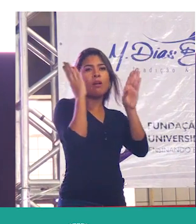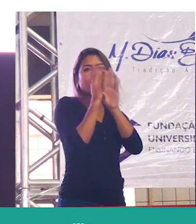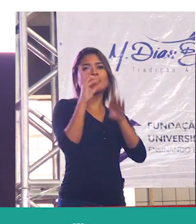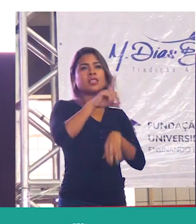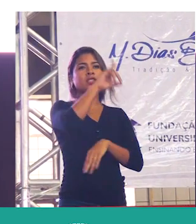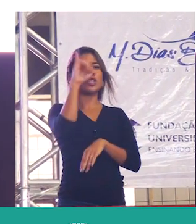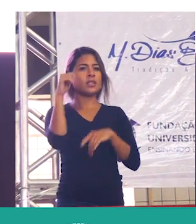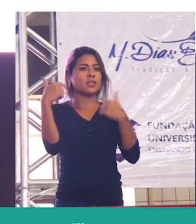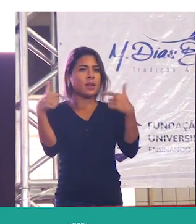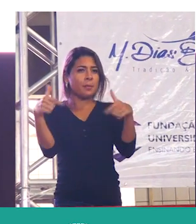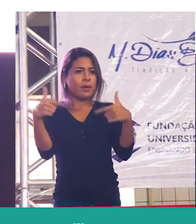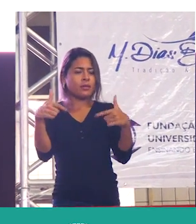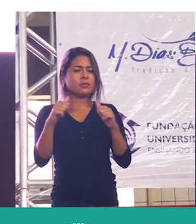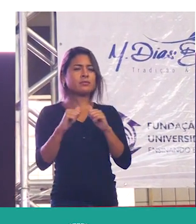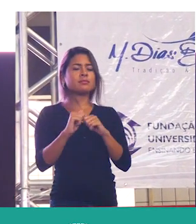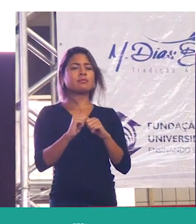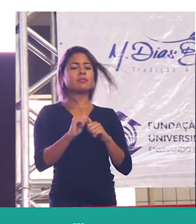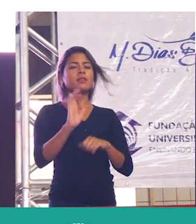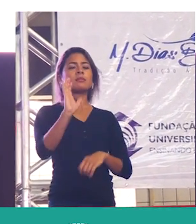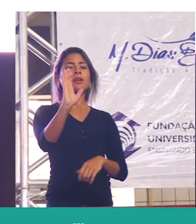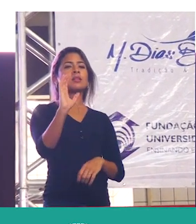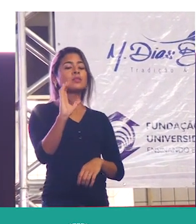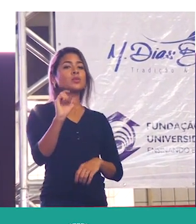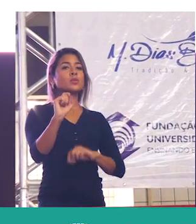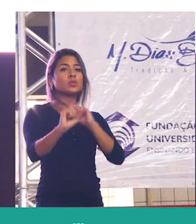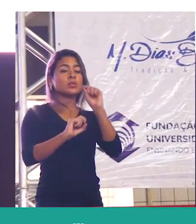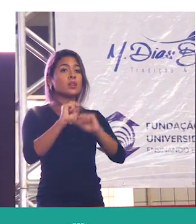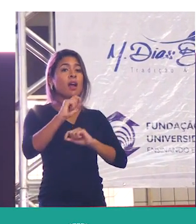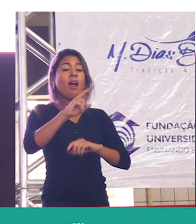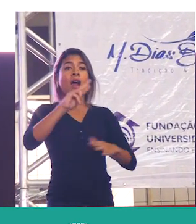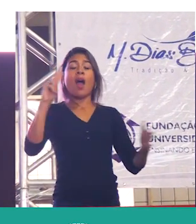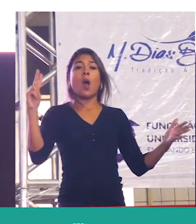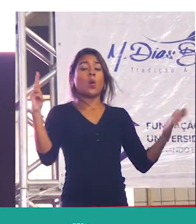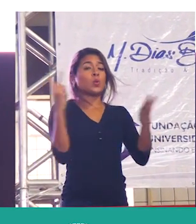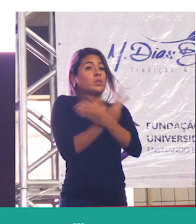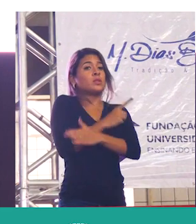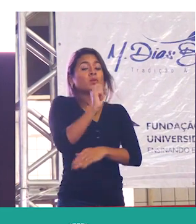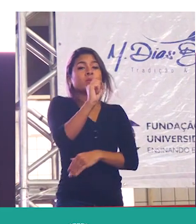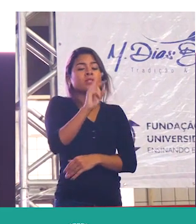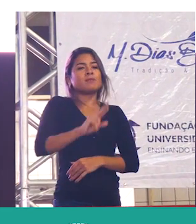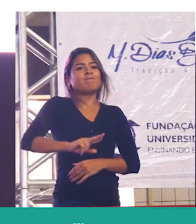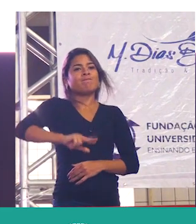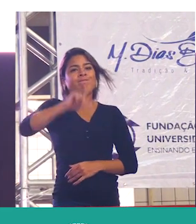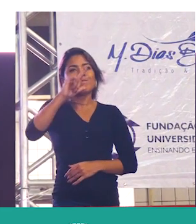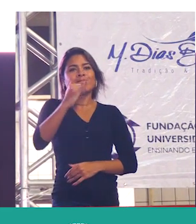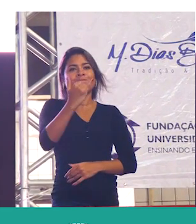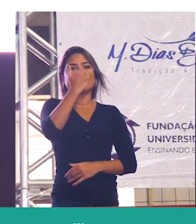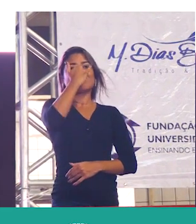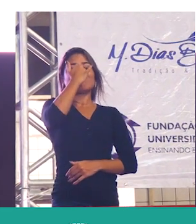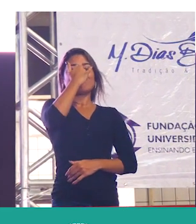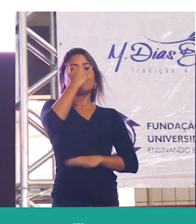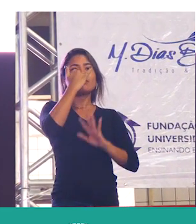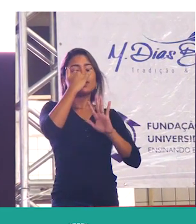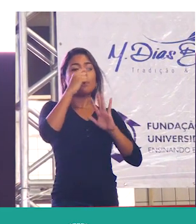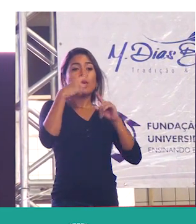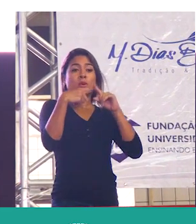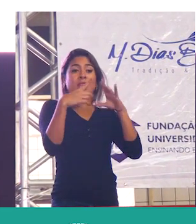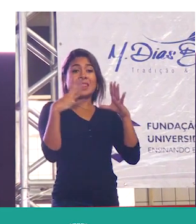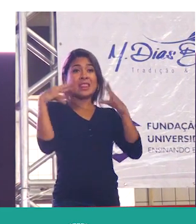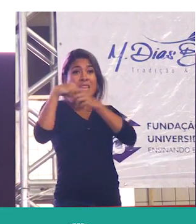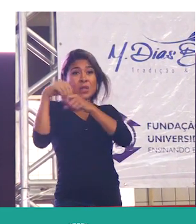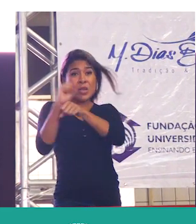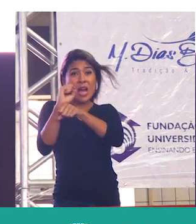trabalho, mas sabe o que é o tiro sair pela culatra? A bomba estourou dentro do